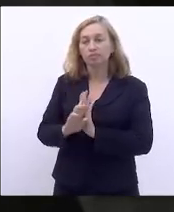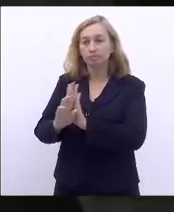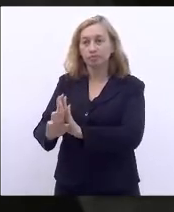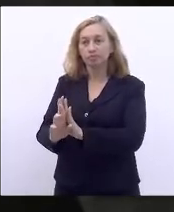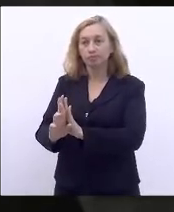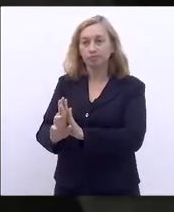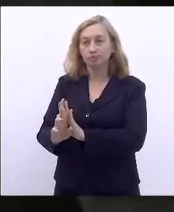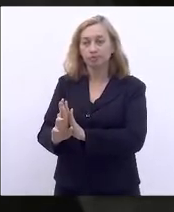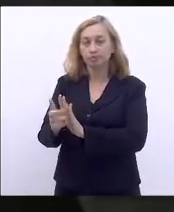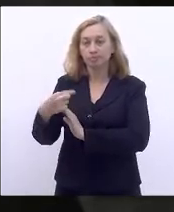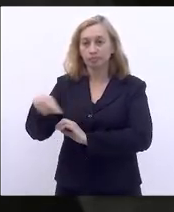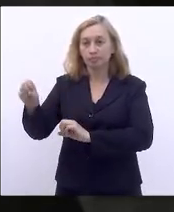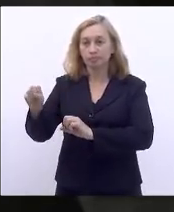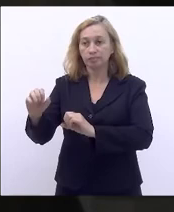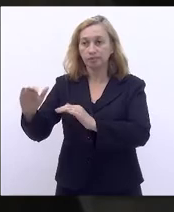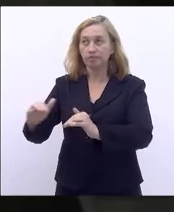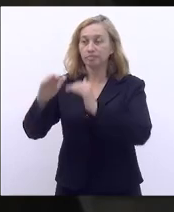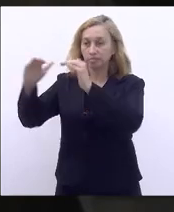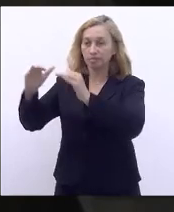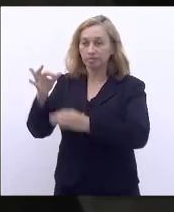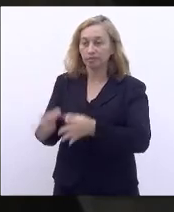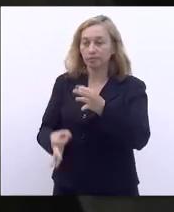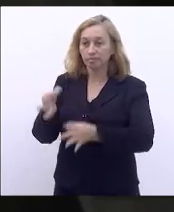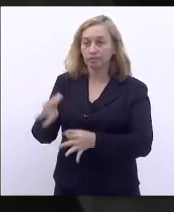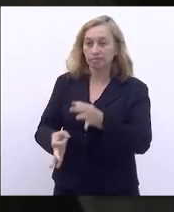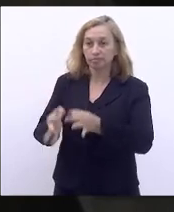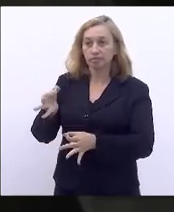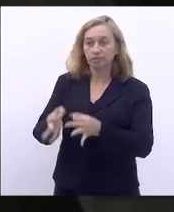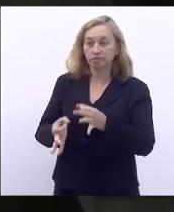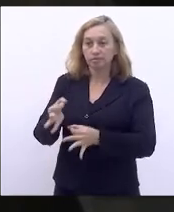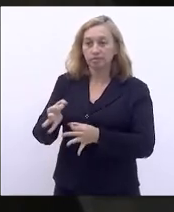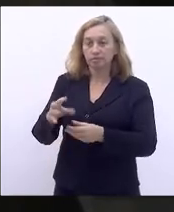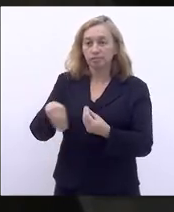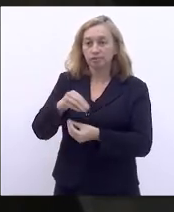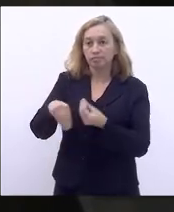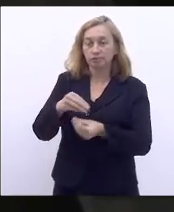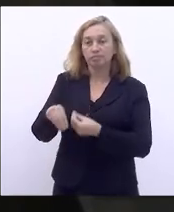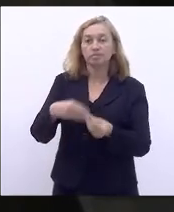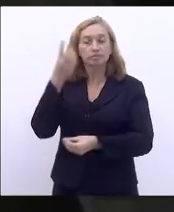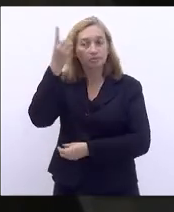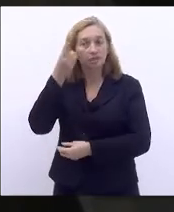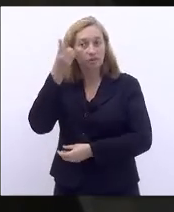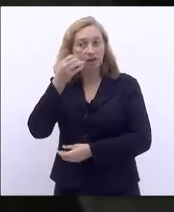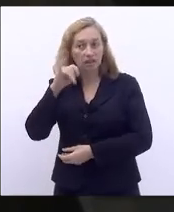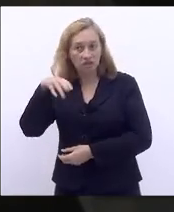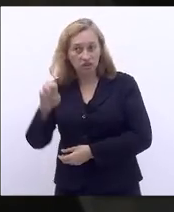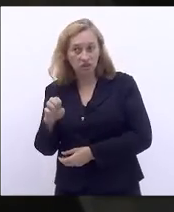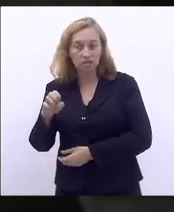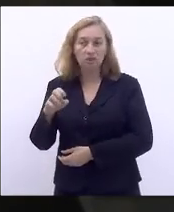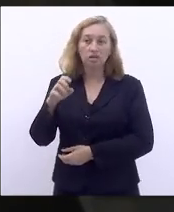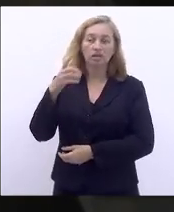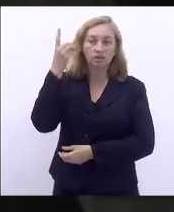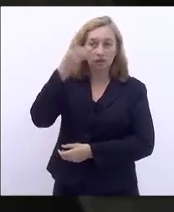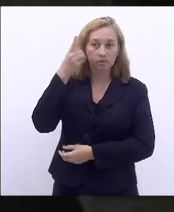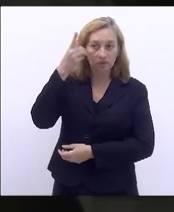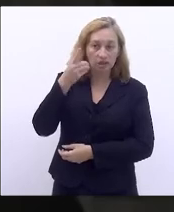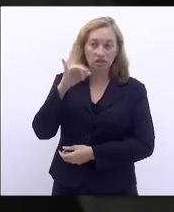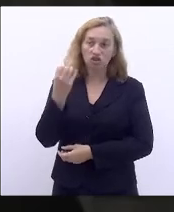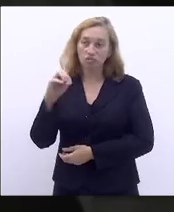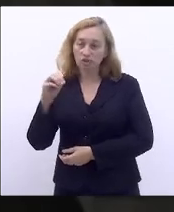Tribunal Especial Misto. Deputado Alexandre Freitas, deputada Dani Monteiro, deputado Chico Machado, deputado Carlos Macedo e eu